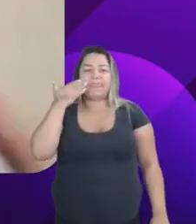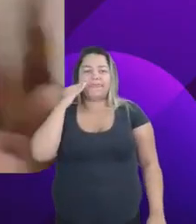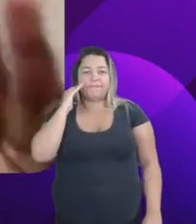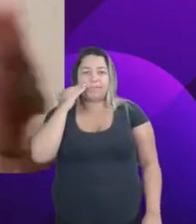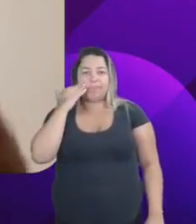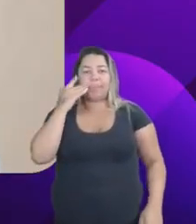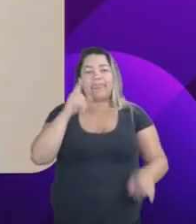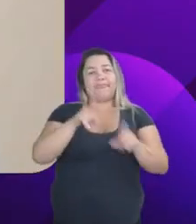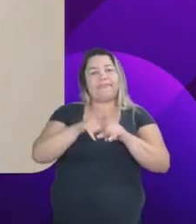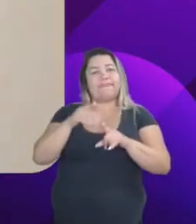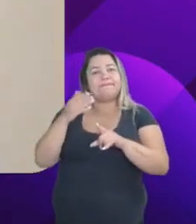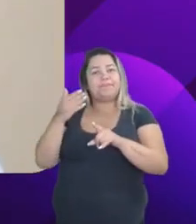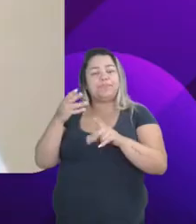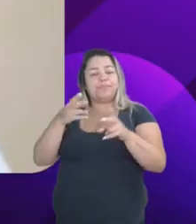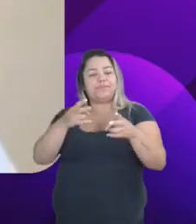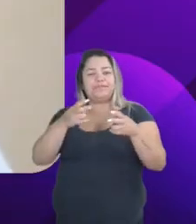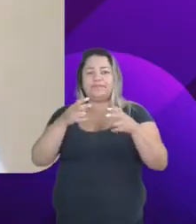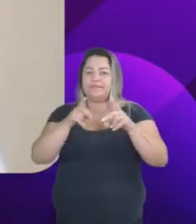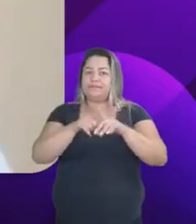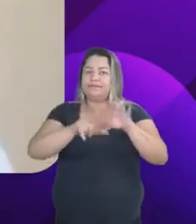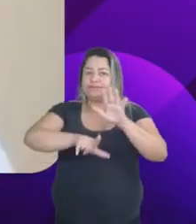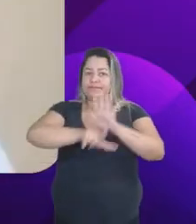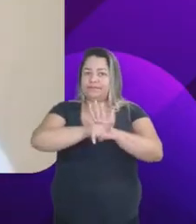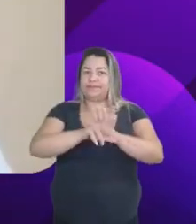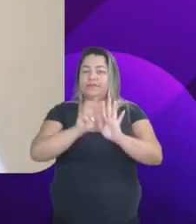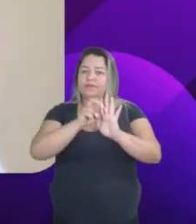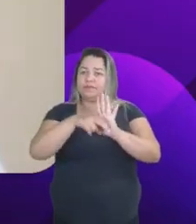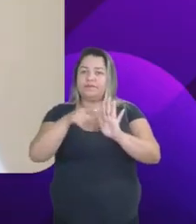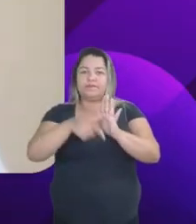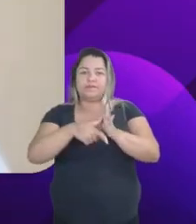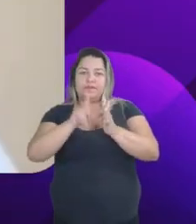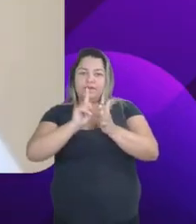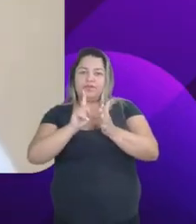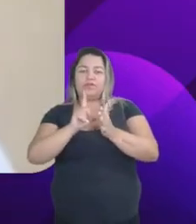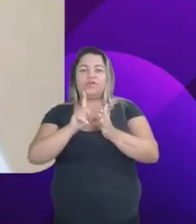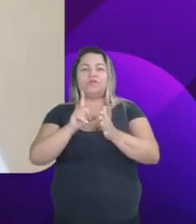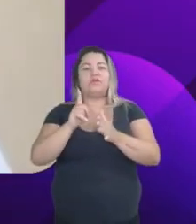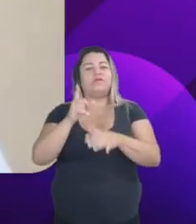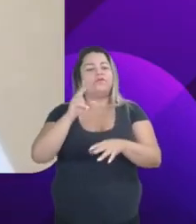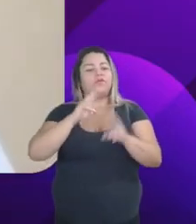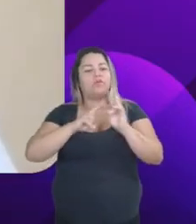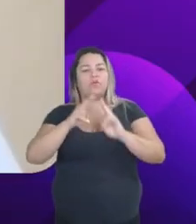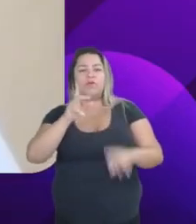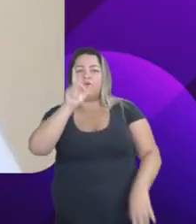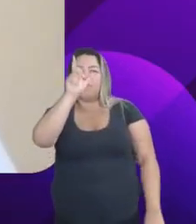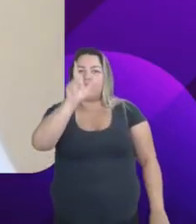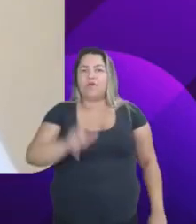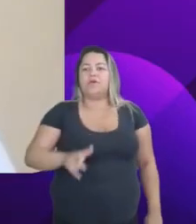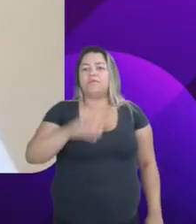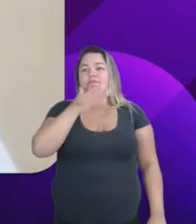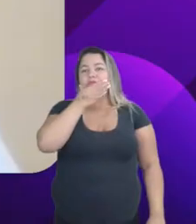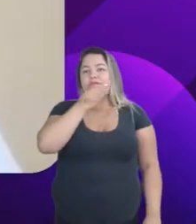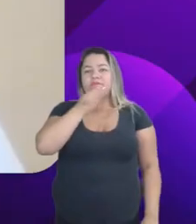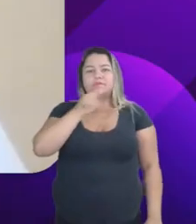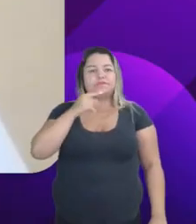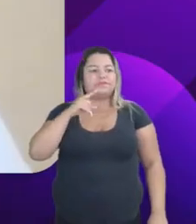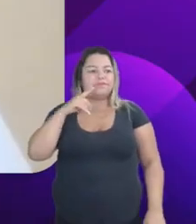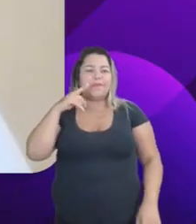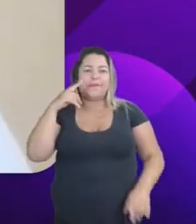a concepção da Lei Maria da Penha é que antes, quando a gente olhava para um homem que escolhia